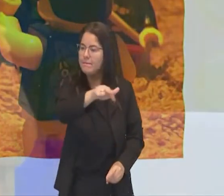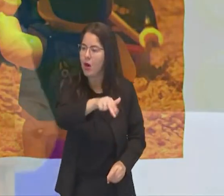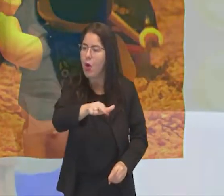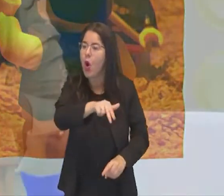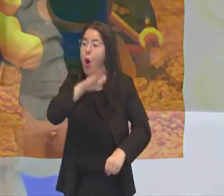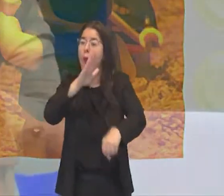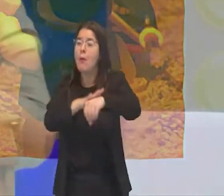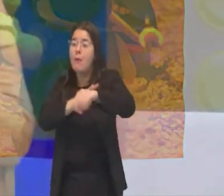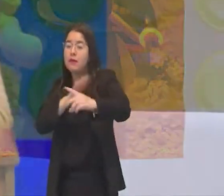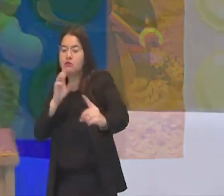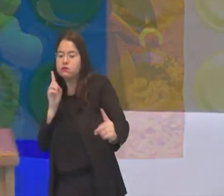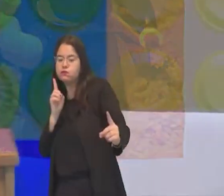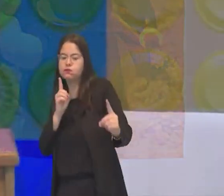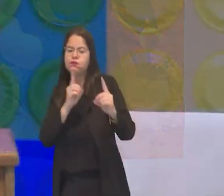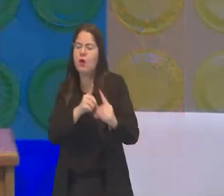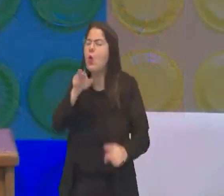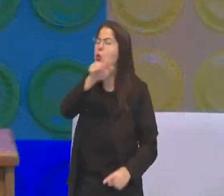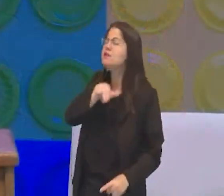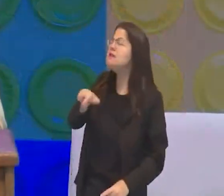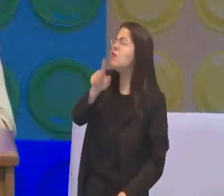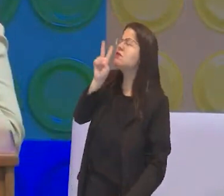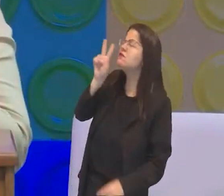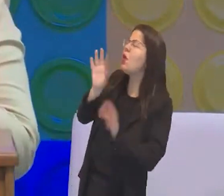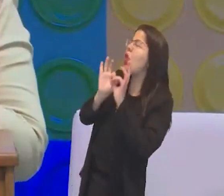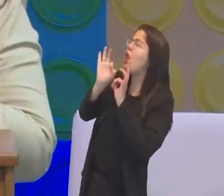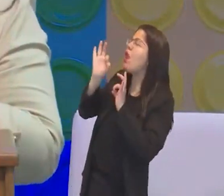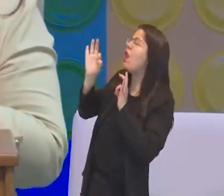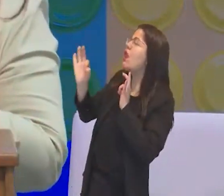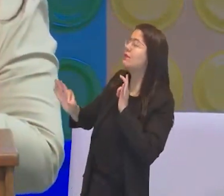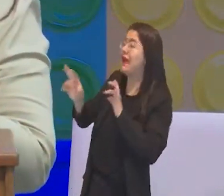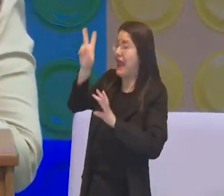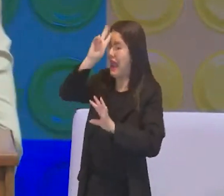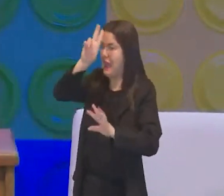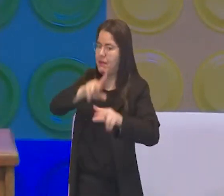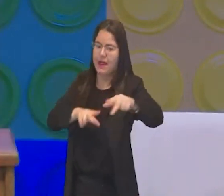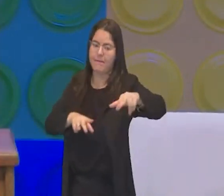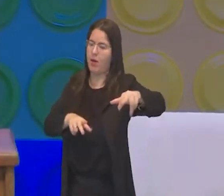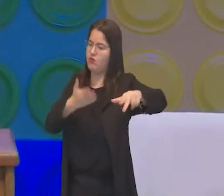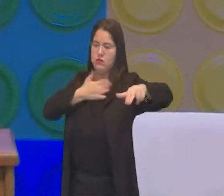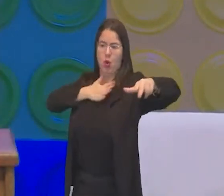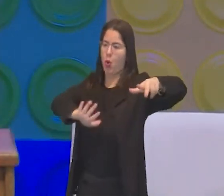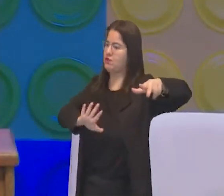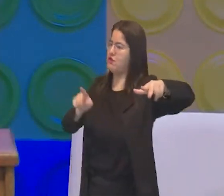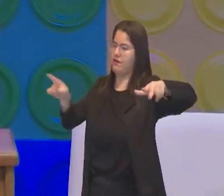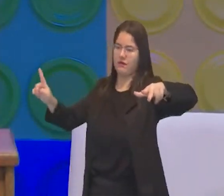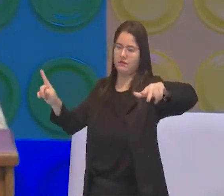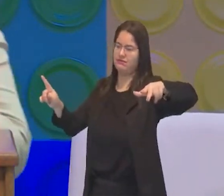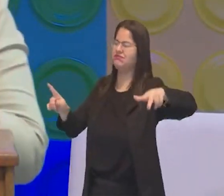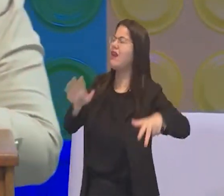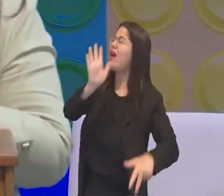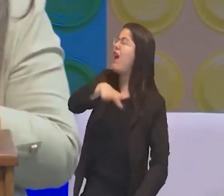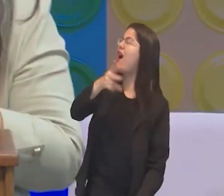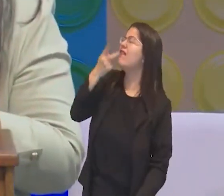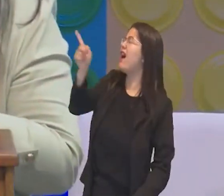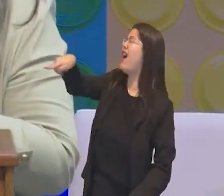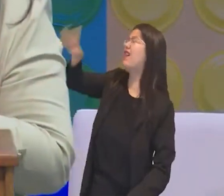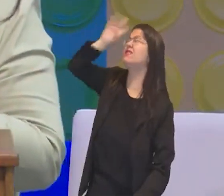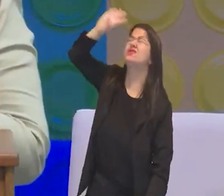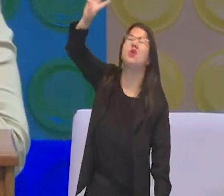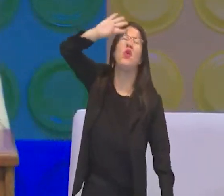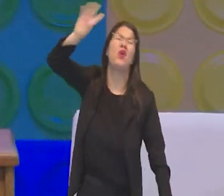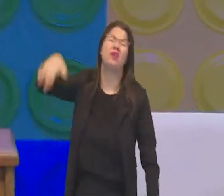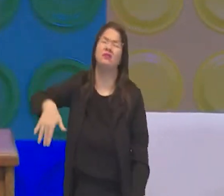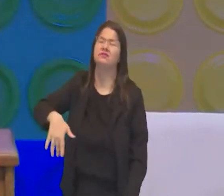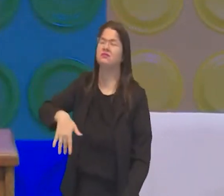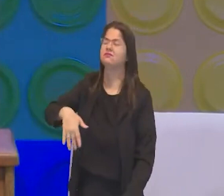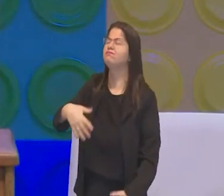estava chegando, os irmãos vendo de longe, lembra que eles não gostavam dele, e falaram: lá vem o sonhador.